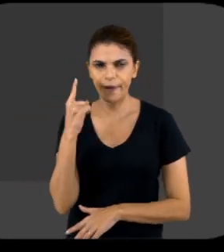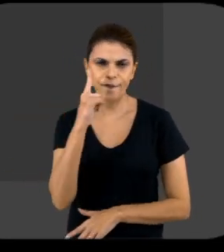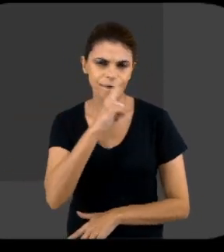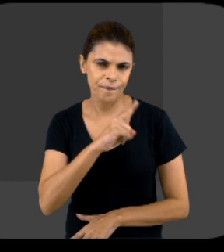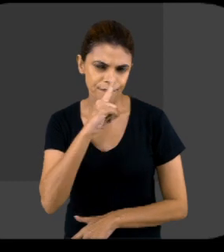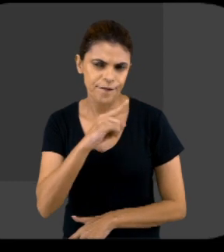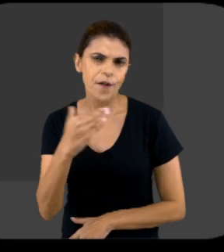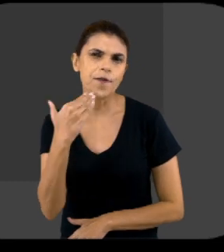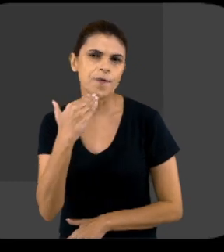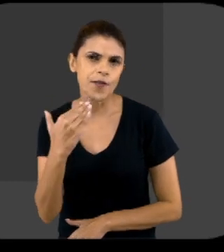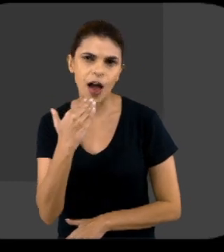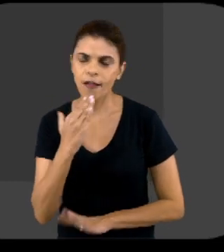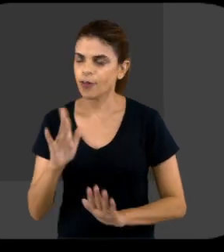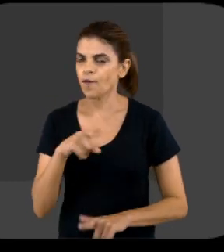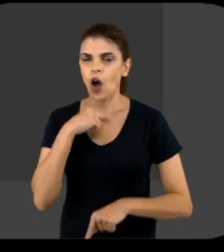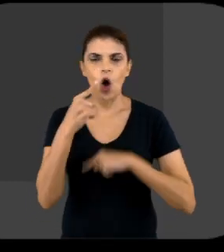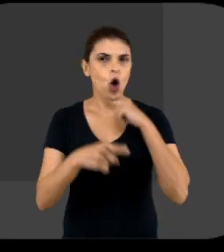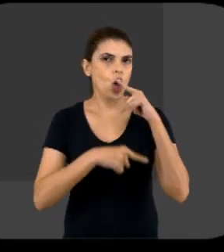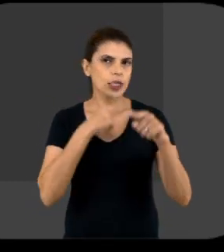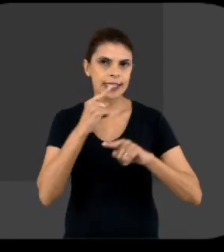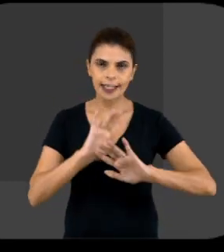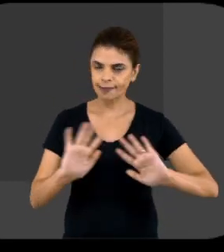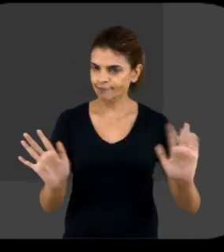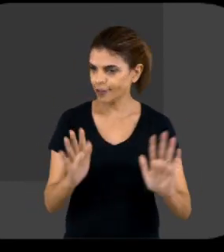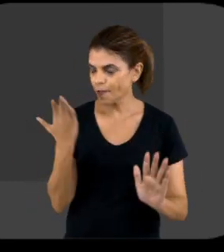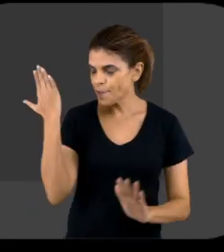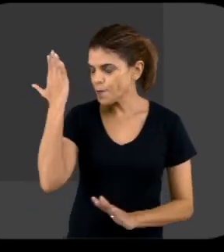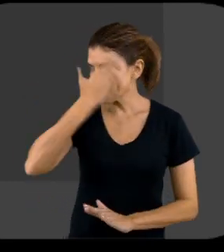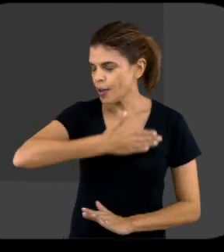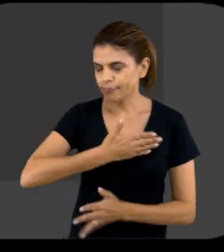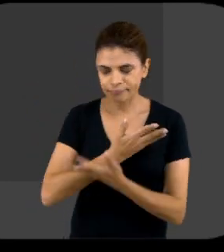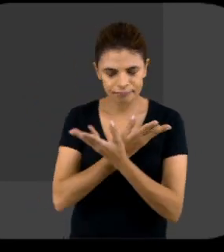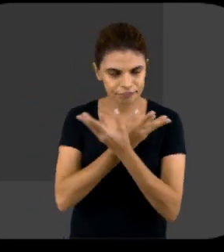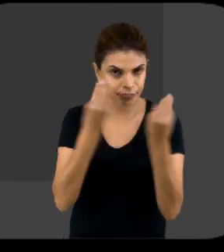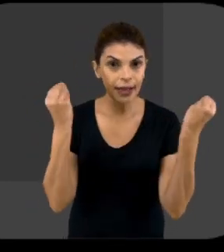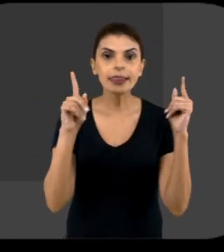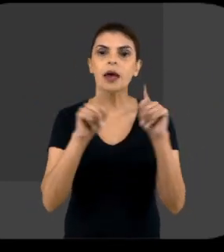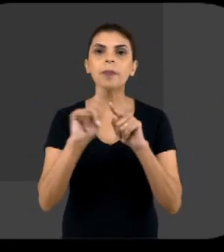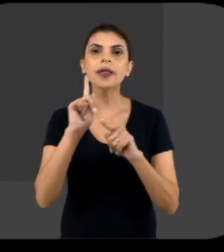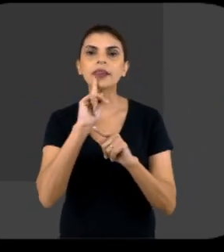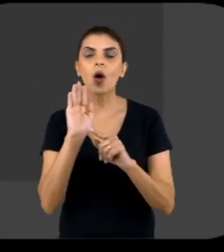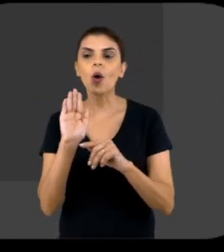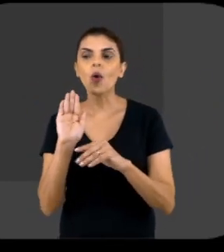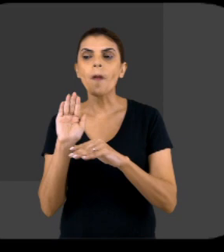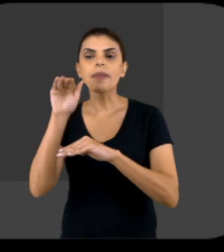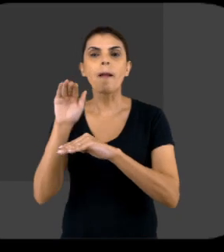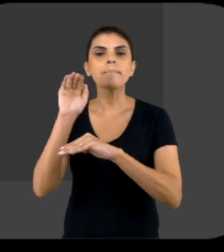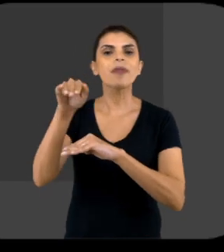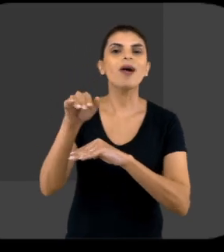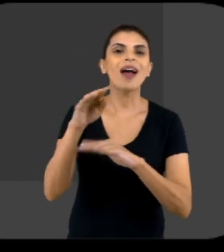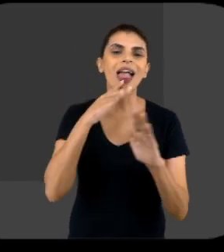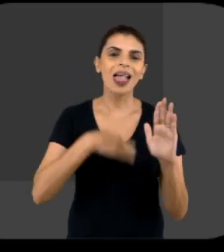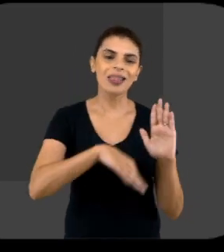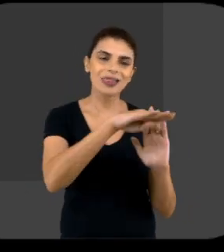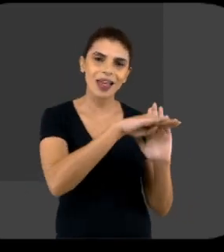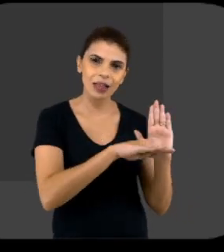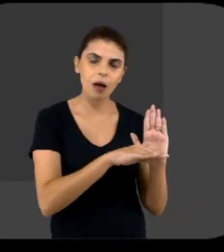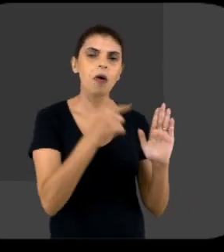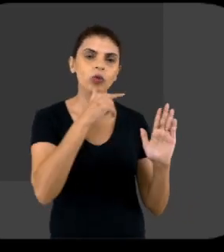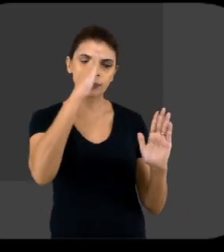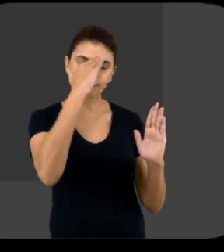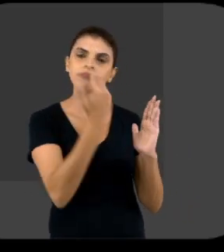ou falhas nas quais você não vai conseguir ver, e também não pular etapas que são necessárias para que a